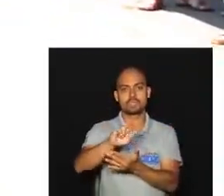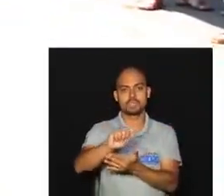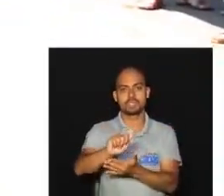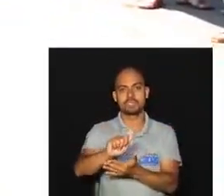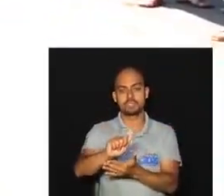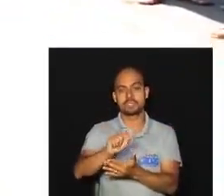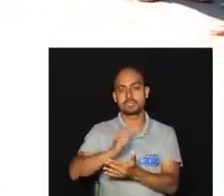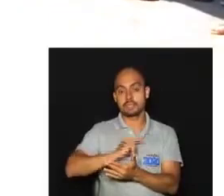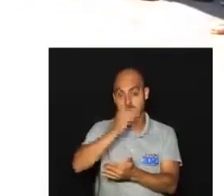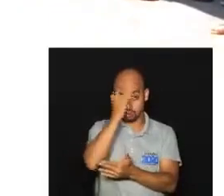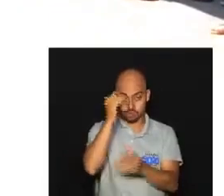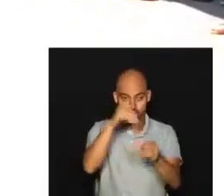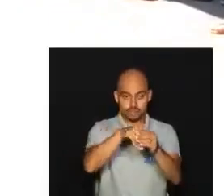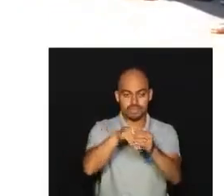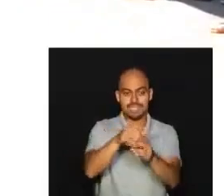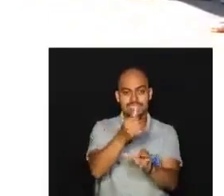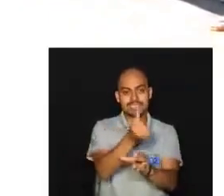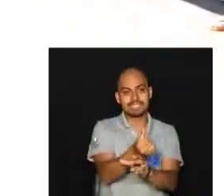aqui